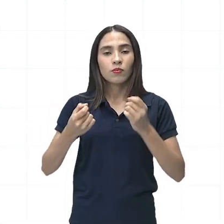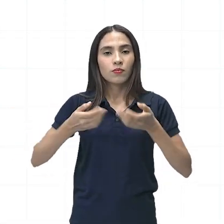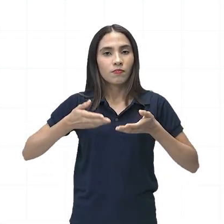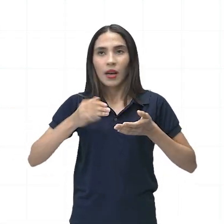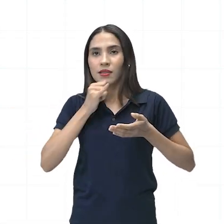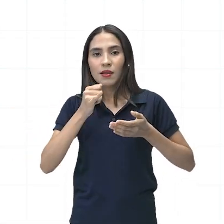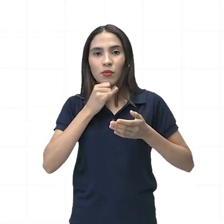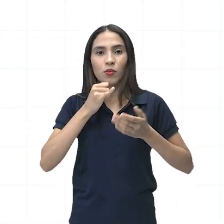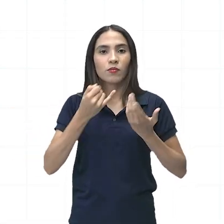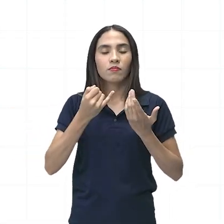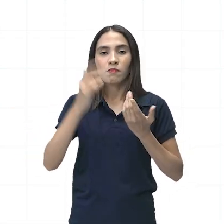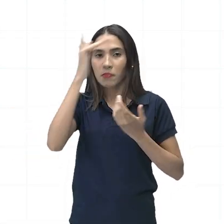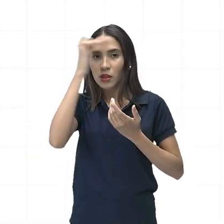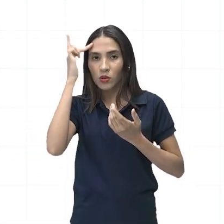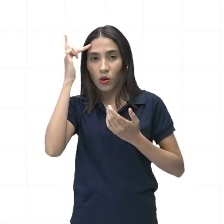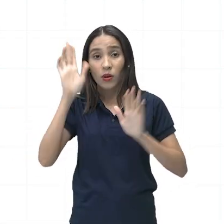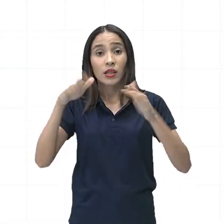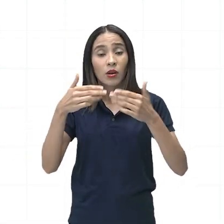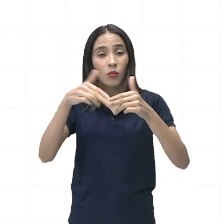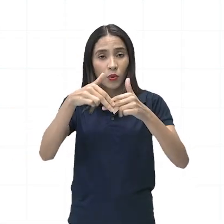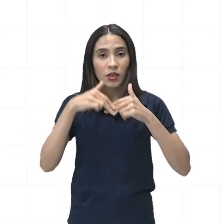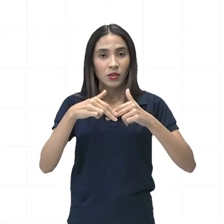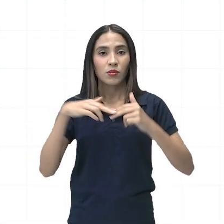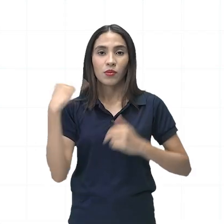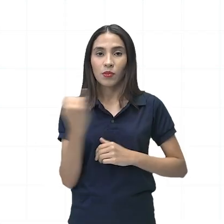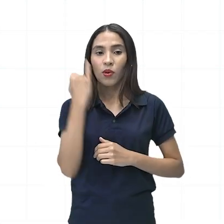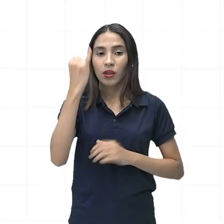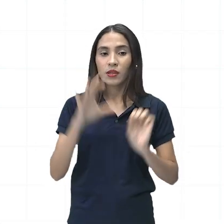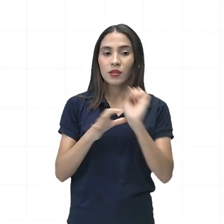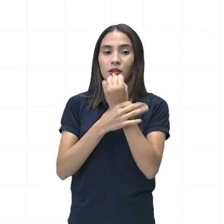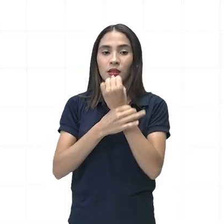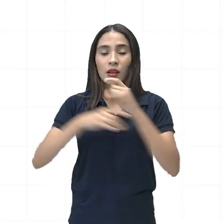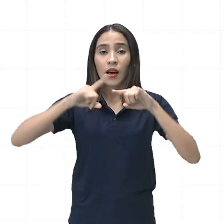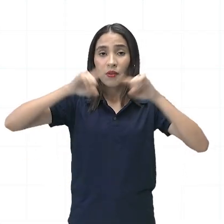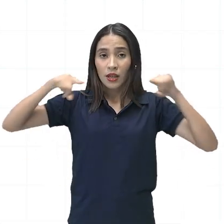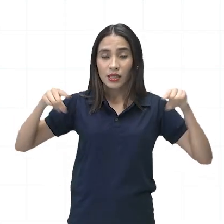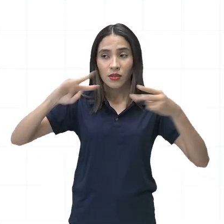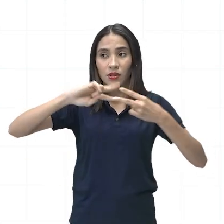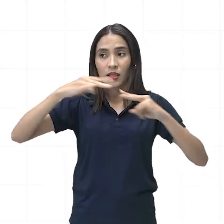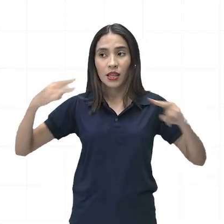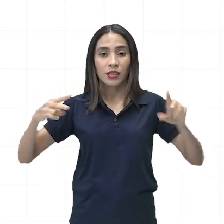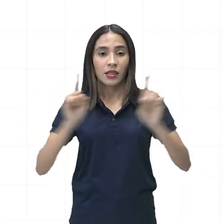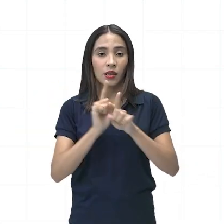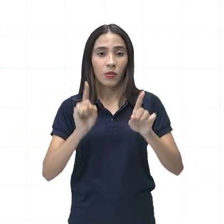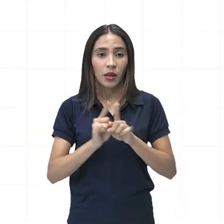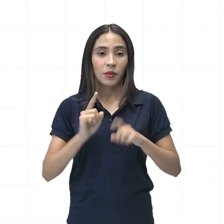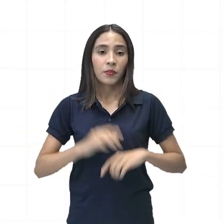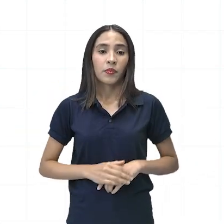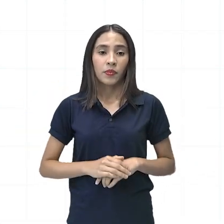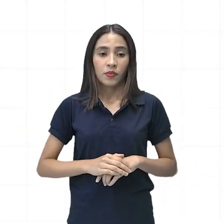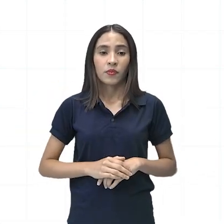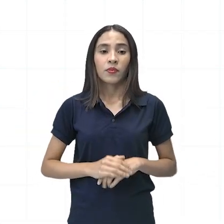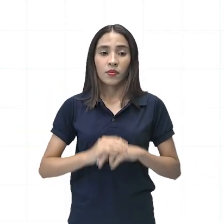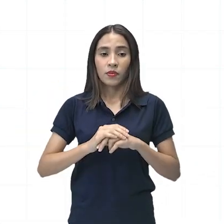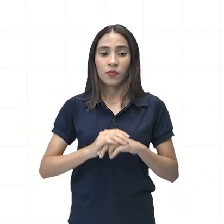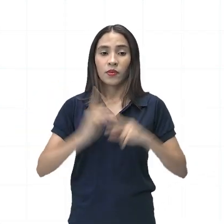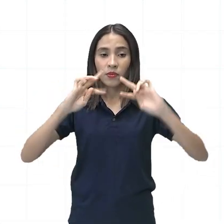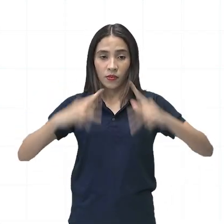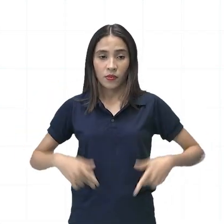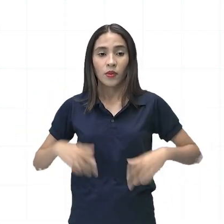indivíduo. Então, a reprodução sexuada ela é importante porque garante a variação genética entre os indivíduos de uma